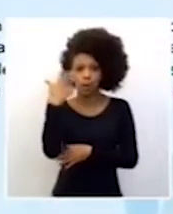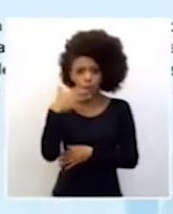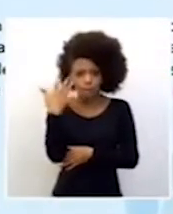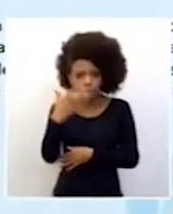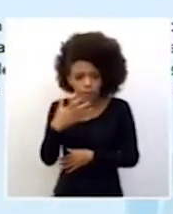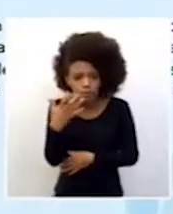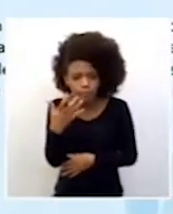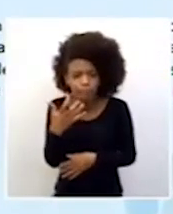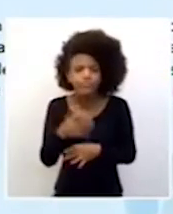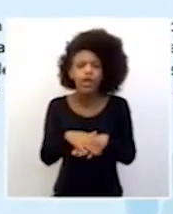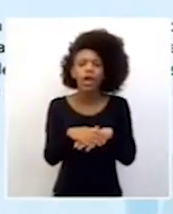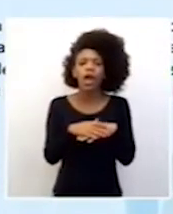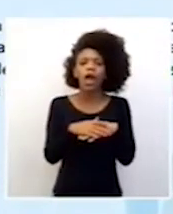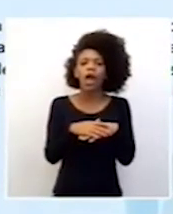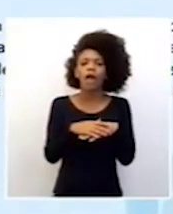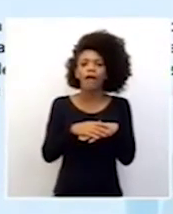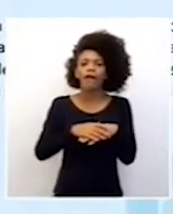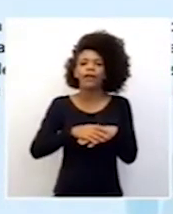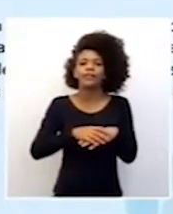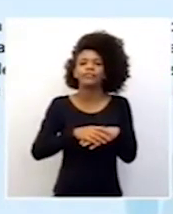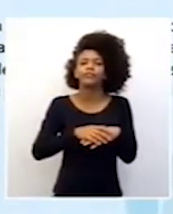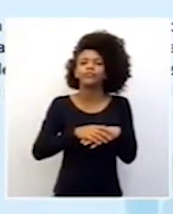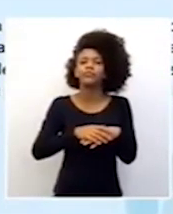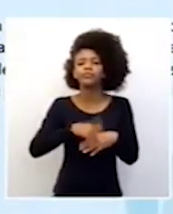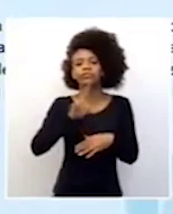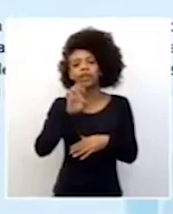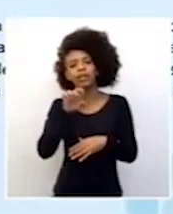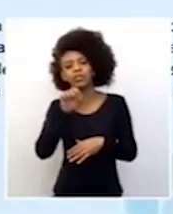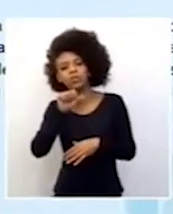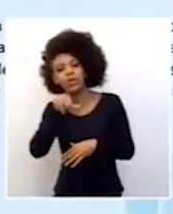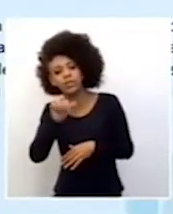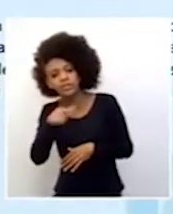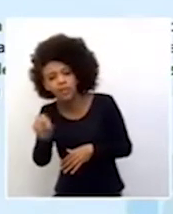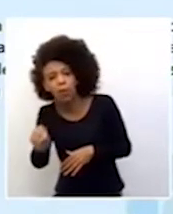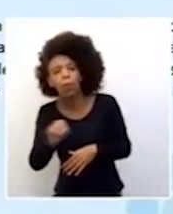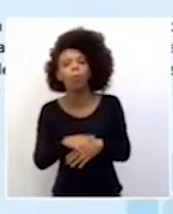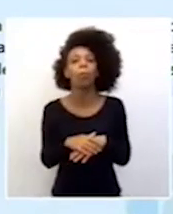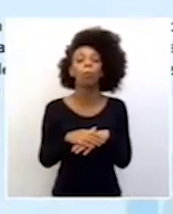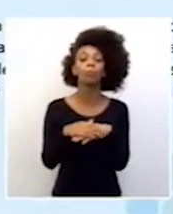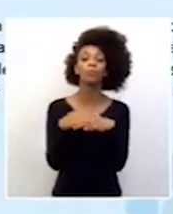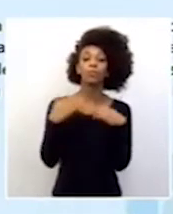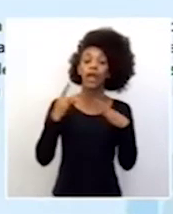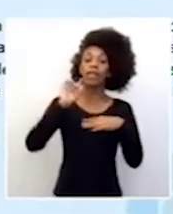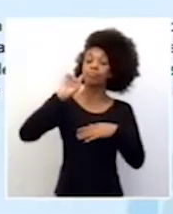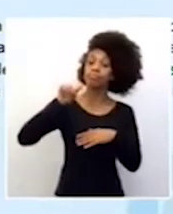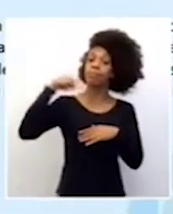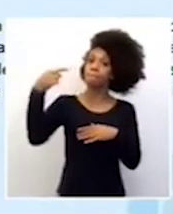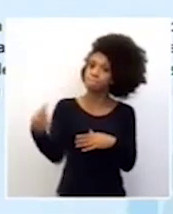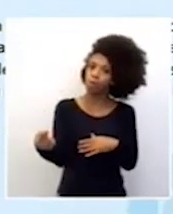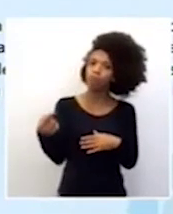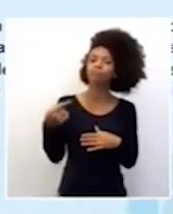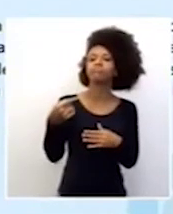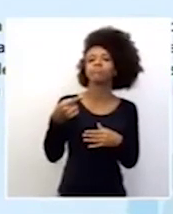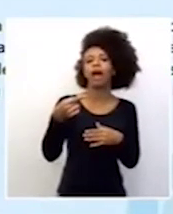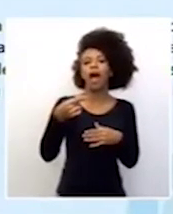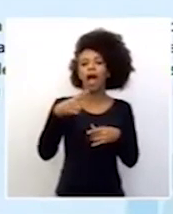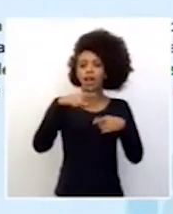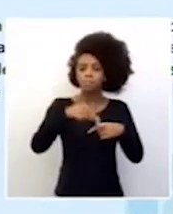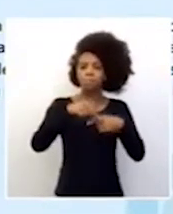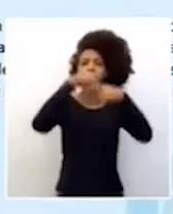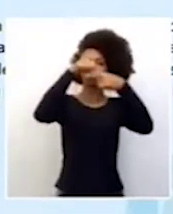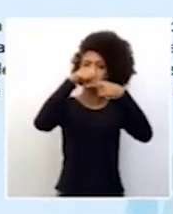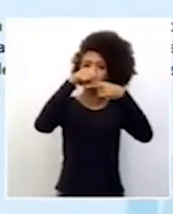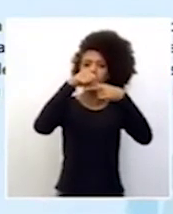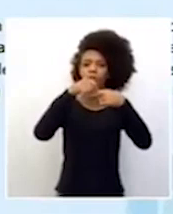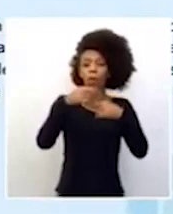foi chamado Ressurreição, saiu em 1872. No ano seguinte, ele foi nomeado como primeiro oficial da